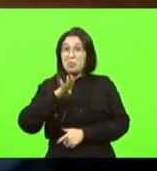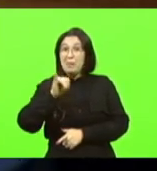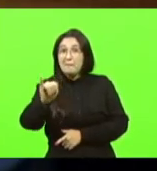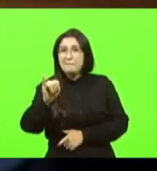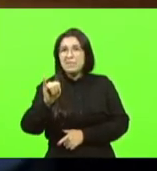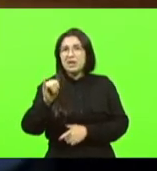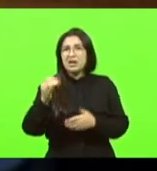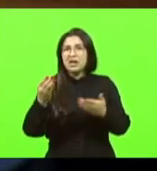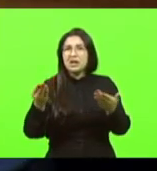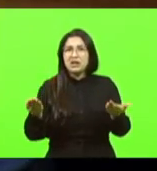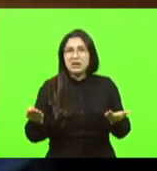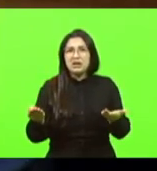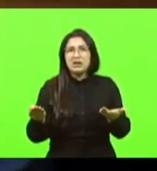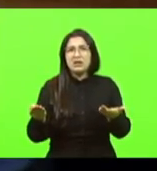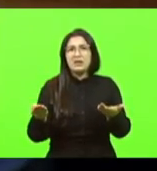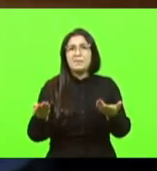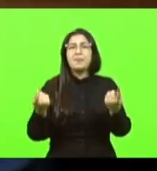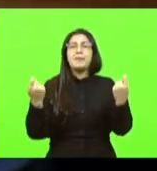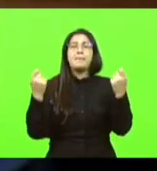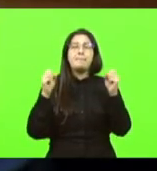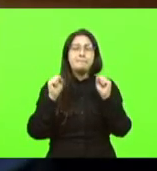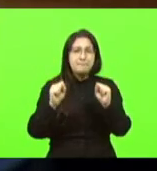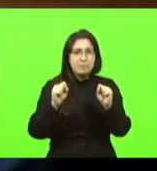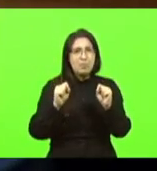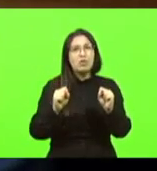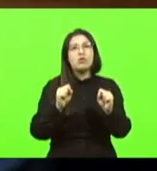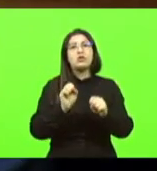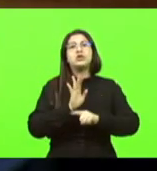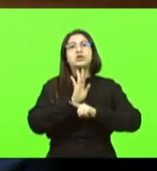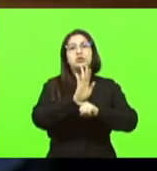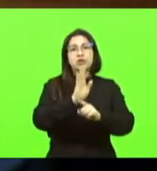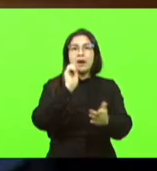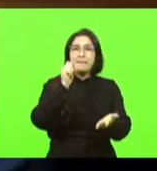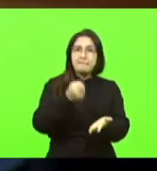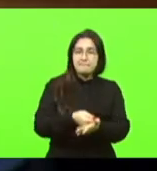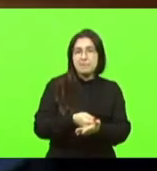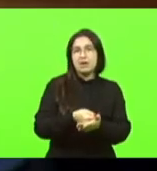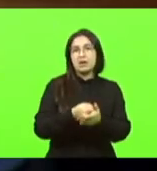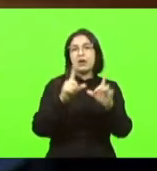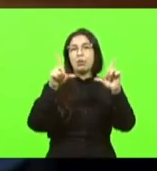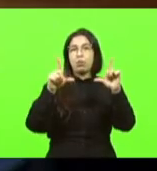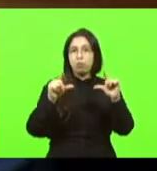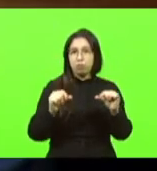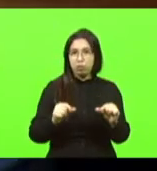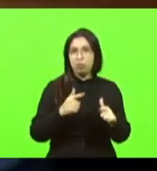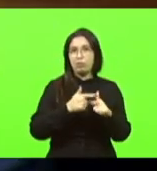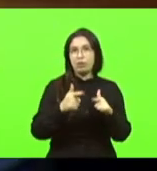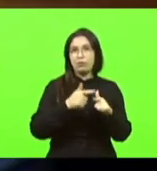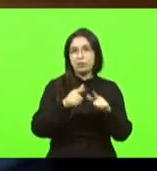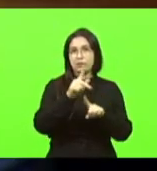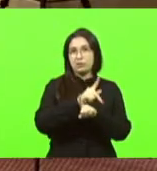21-b poderia ser a solução para esse déficit da Previdência